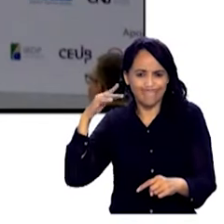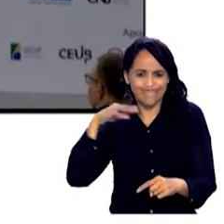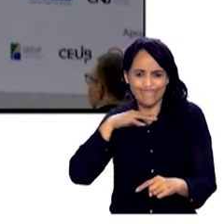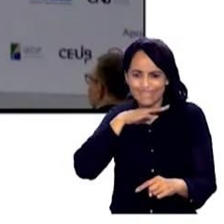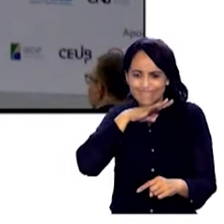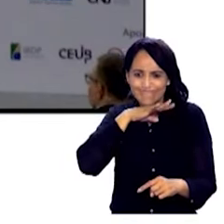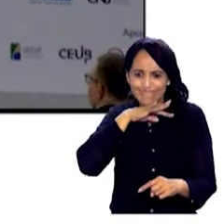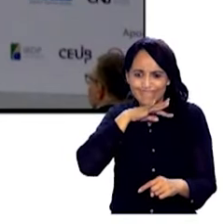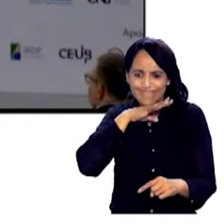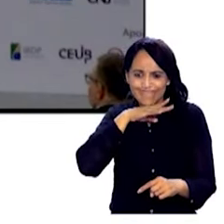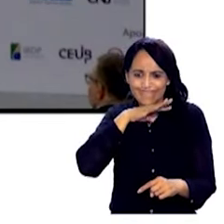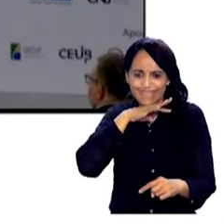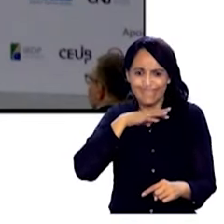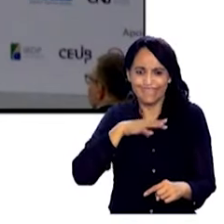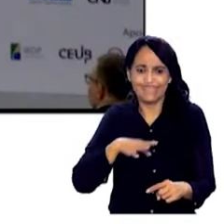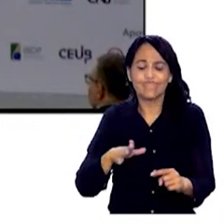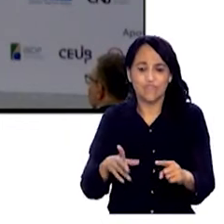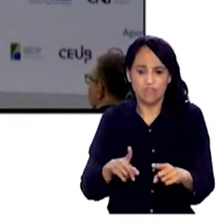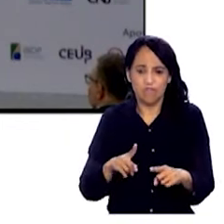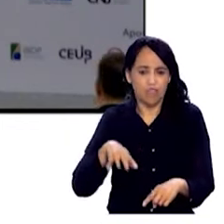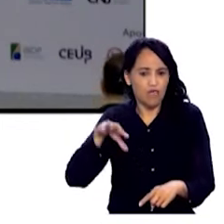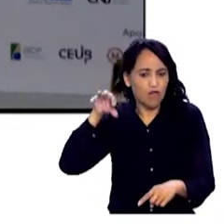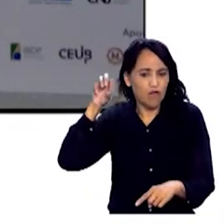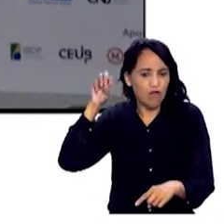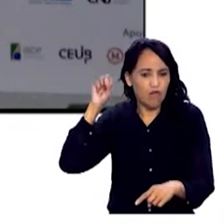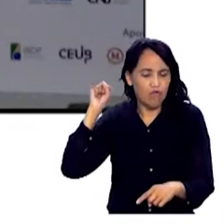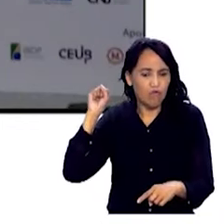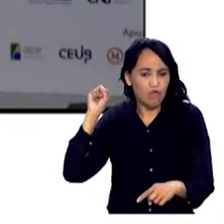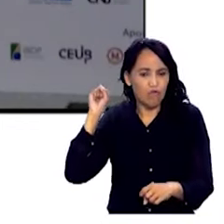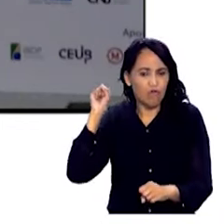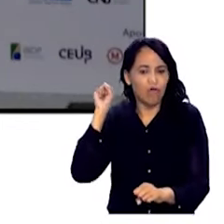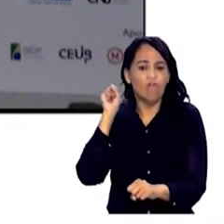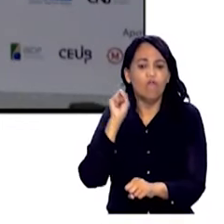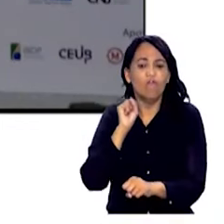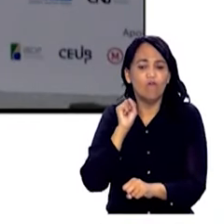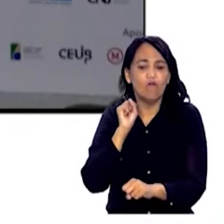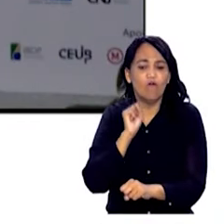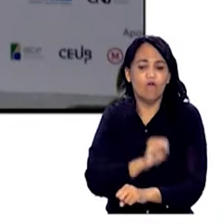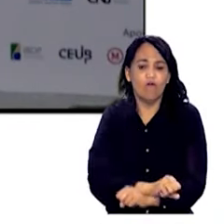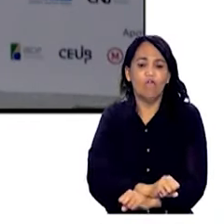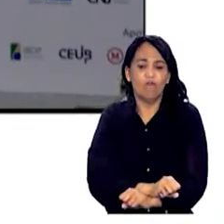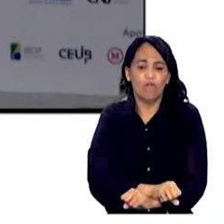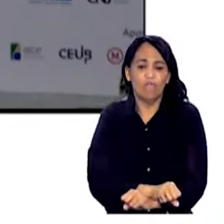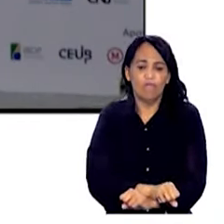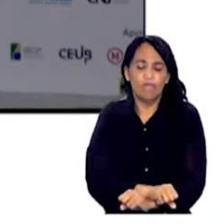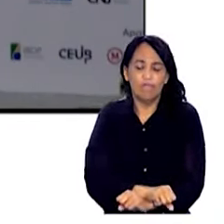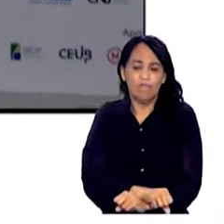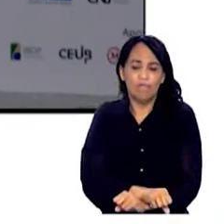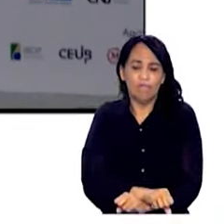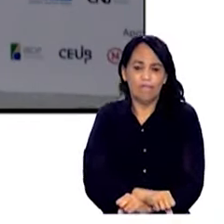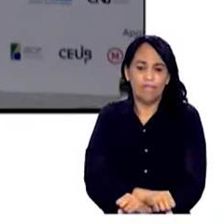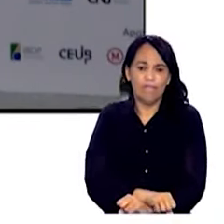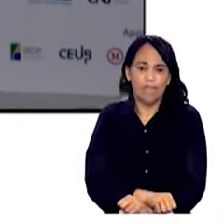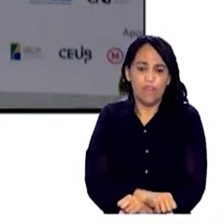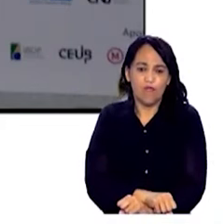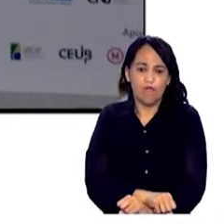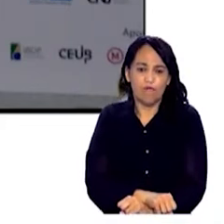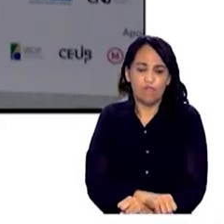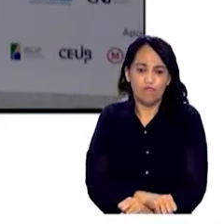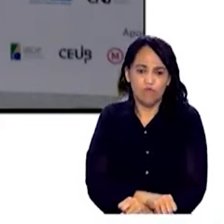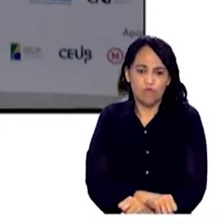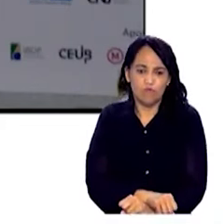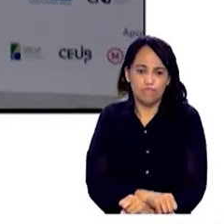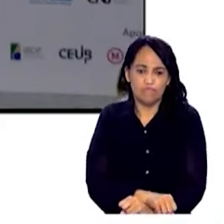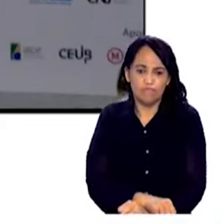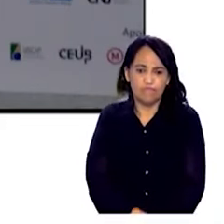a fixação ou alteração pelo overrule e os critérios são bem objetivos por lá tratados pelo